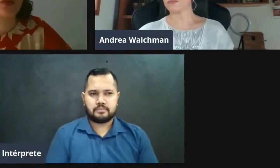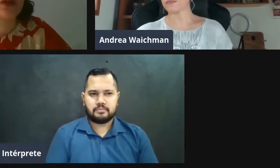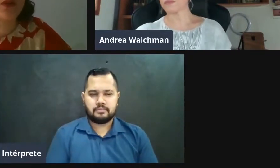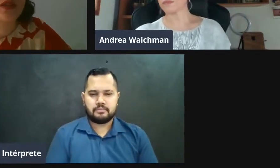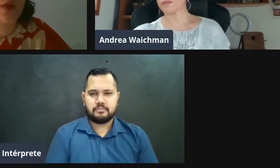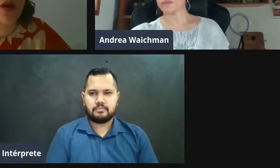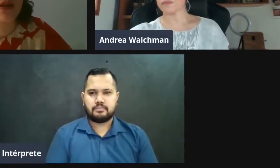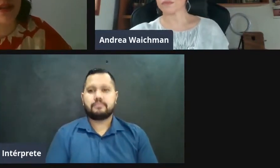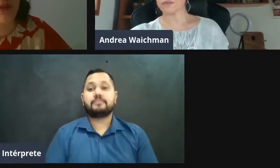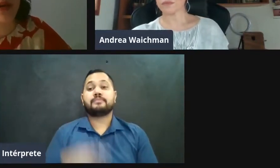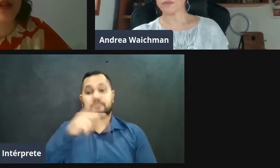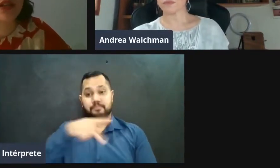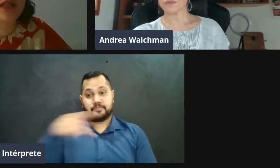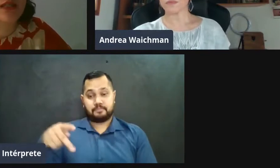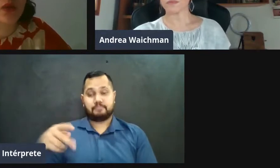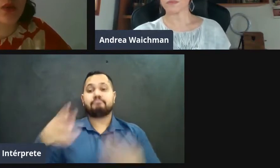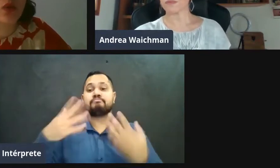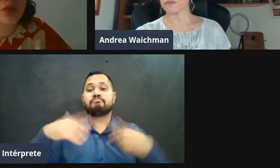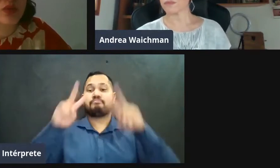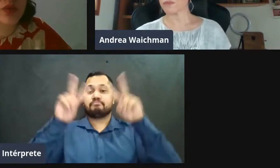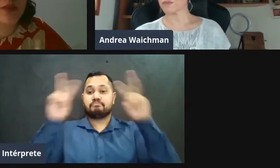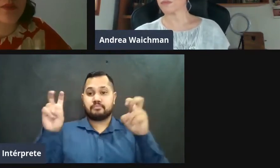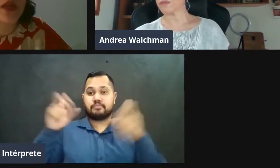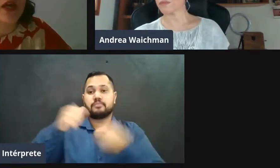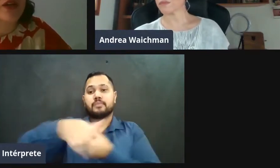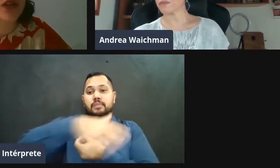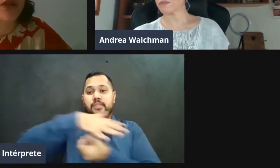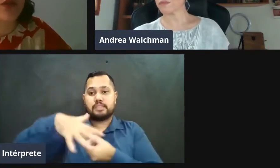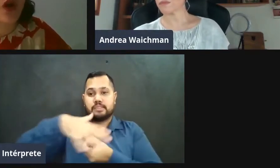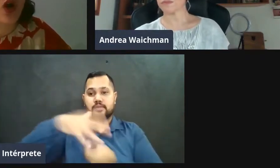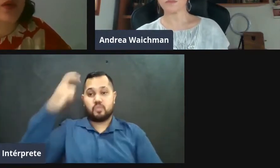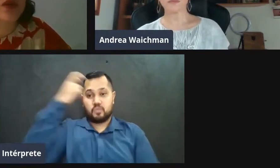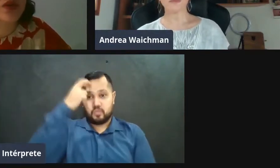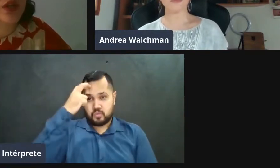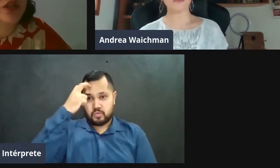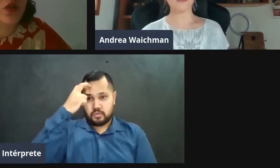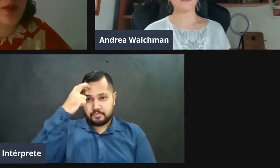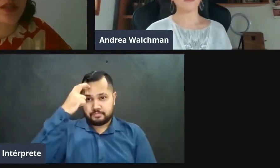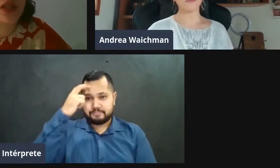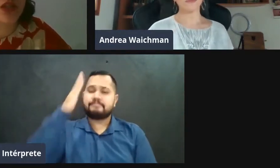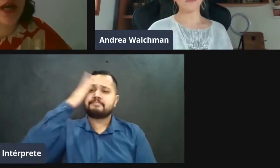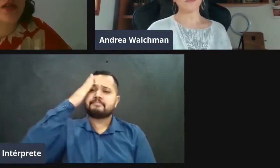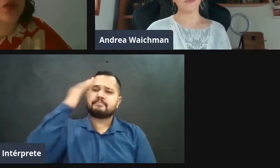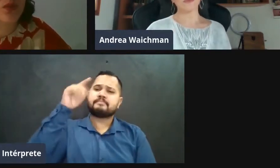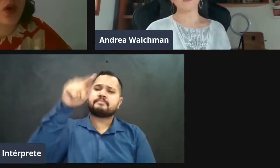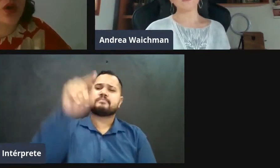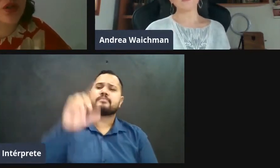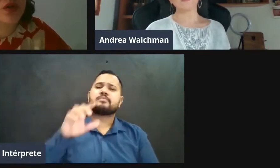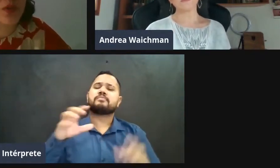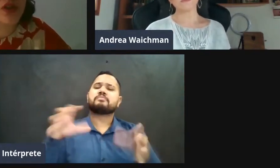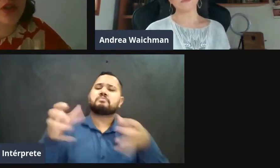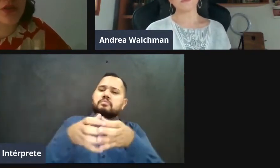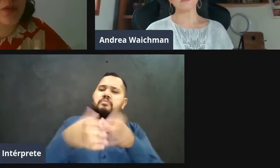Professora, o nosso próximo tema é extensão e cultura. De que forma a sua gestão pretende dar